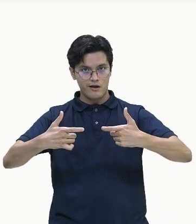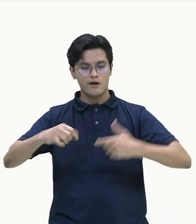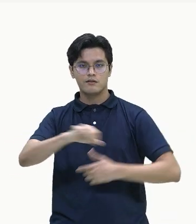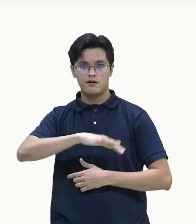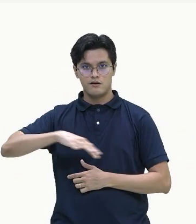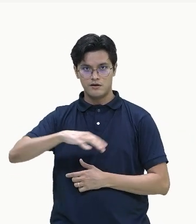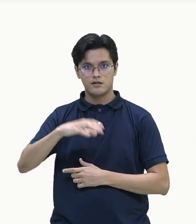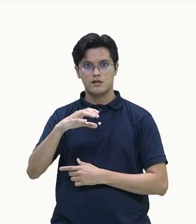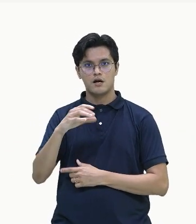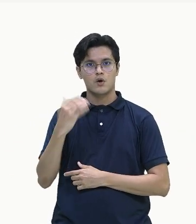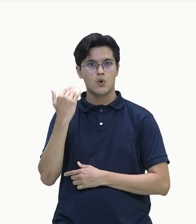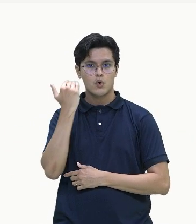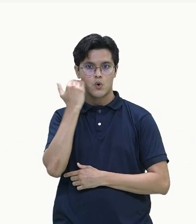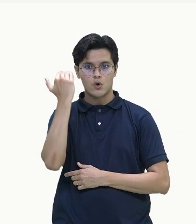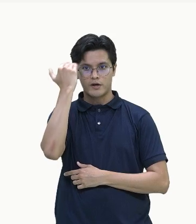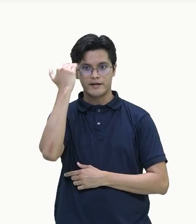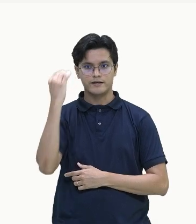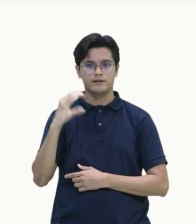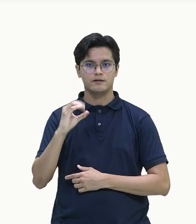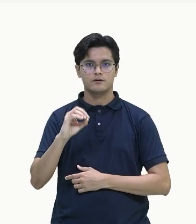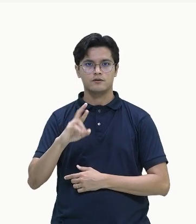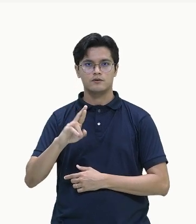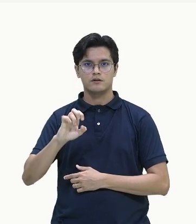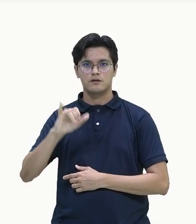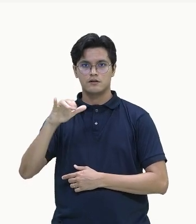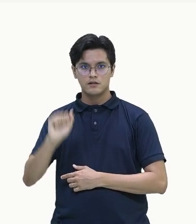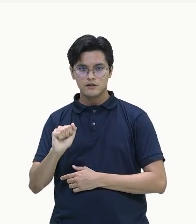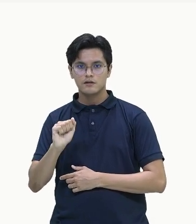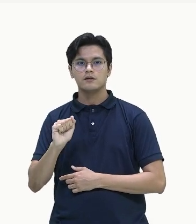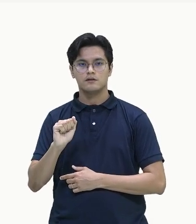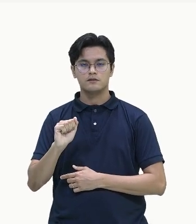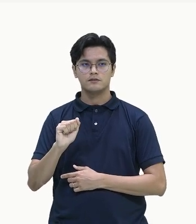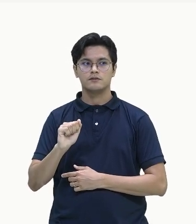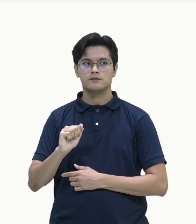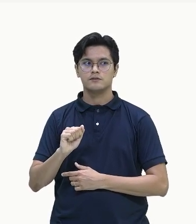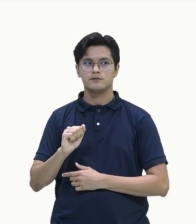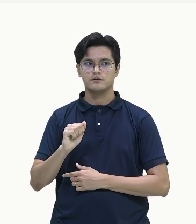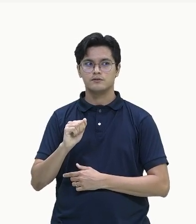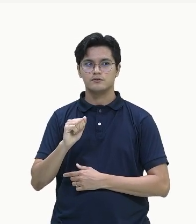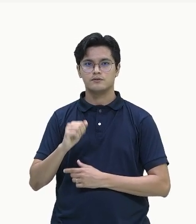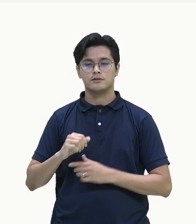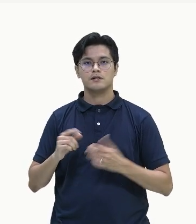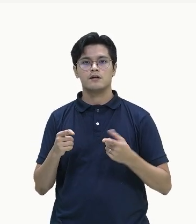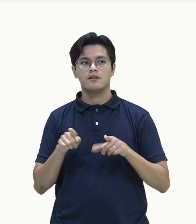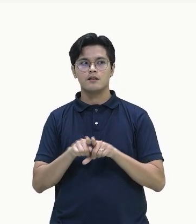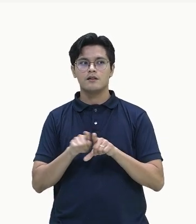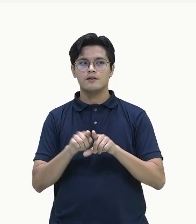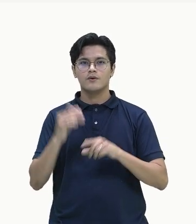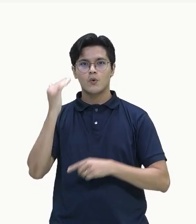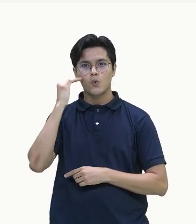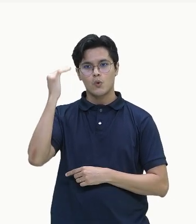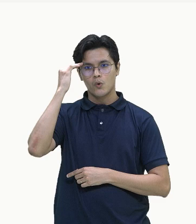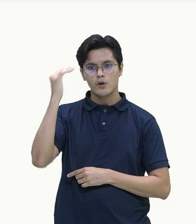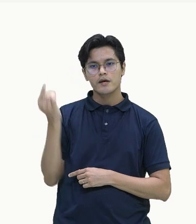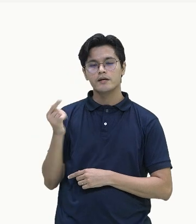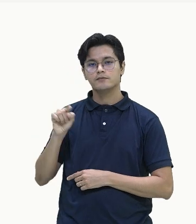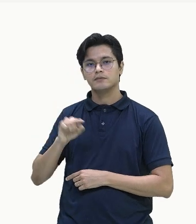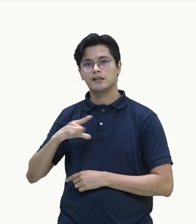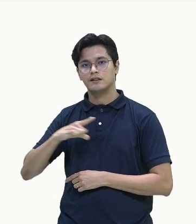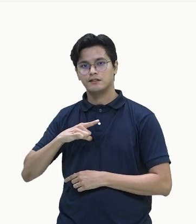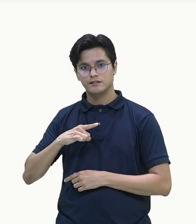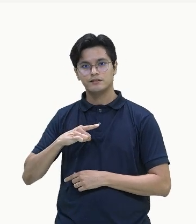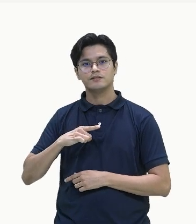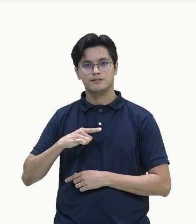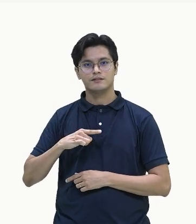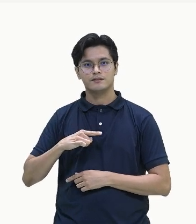que virou socialista, e Coreia do Sul, que virou capitalista. Vocês já devem conhecer a